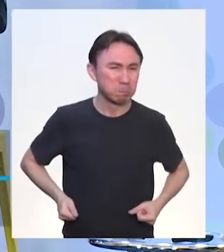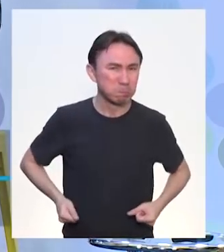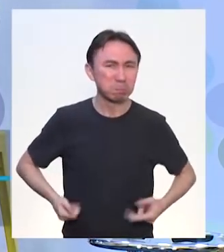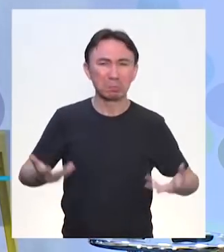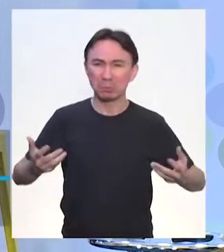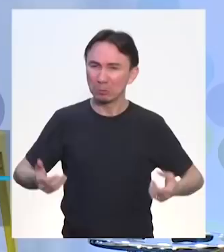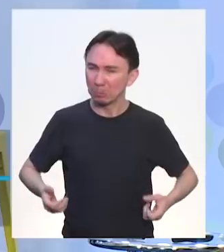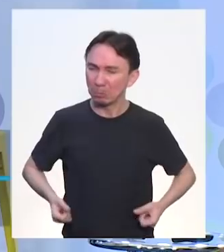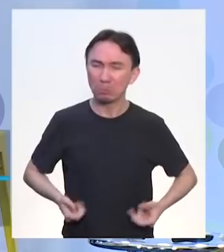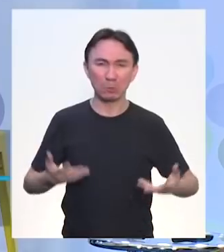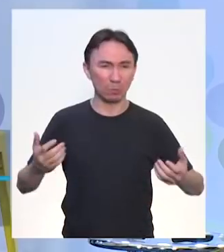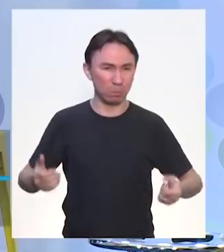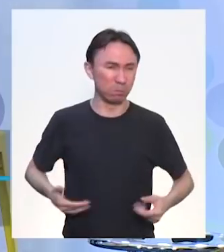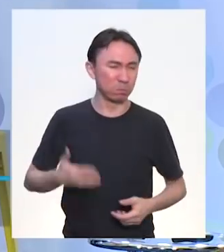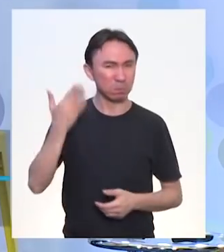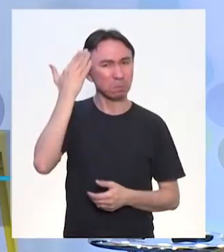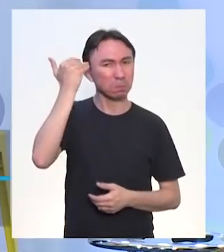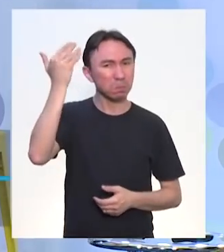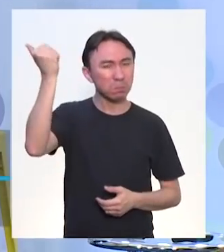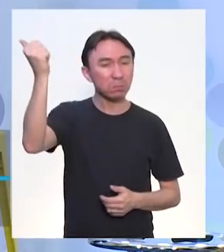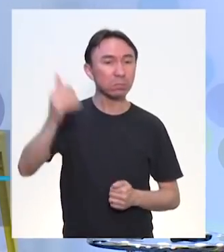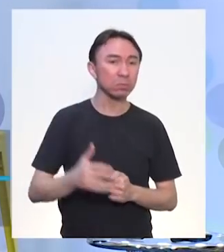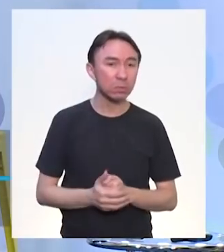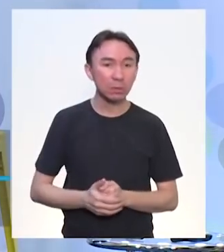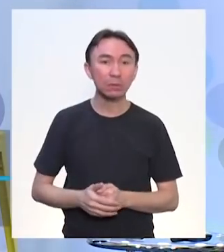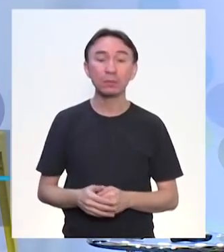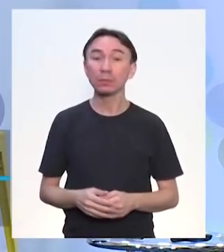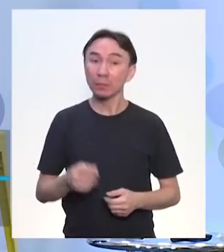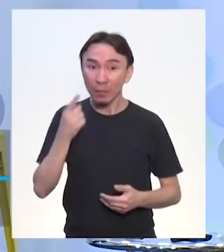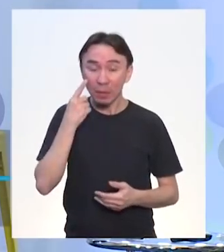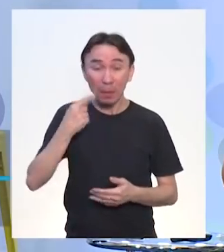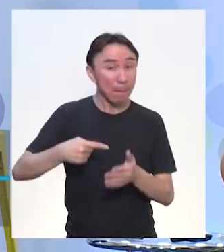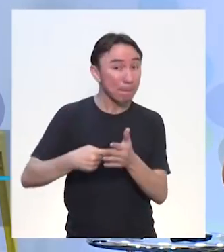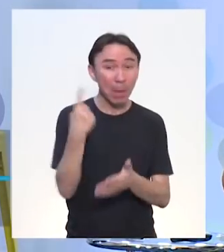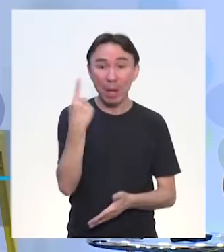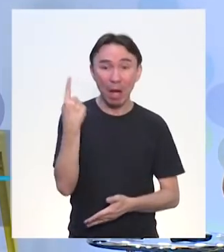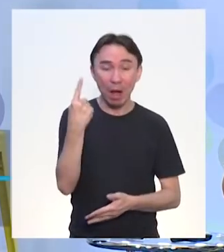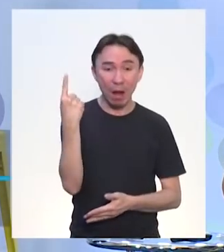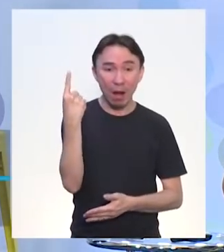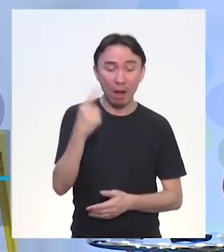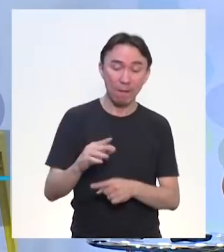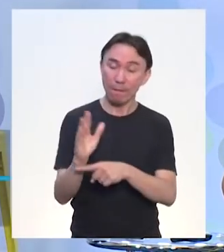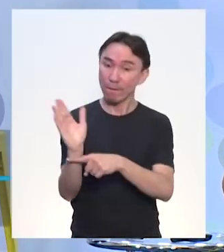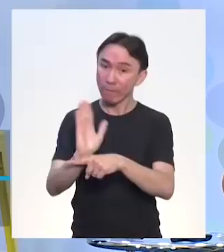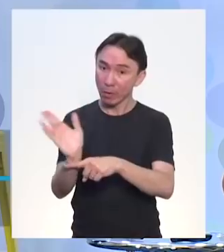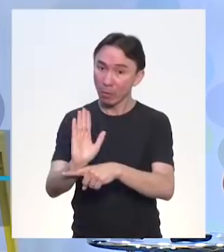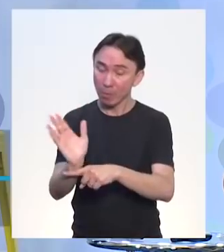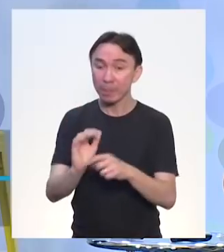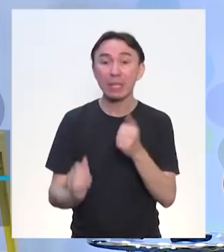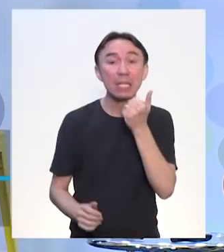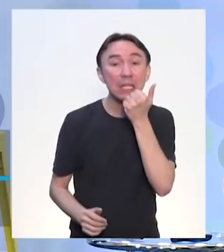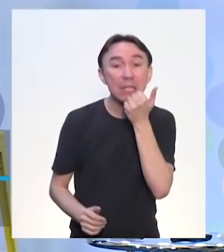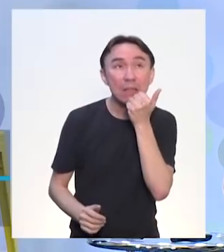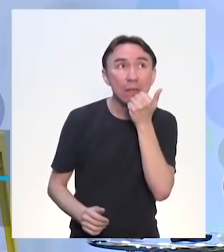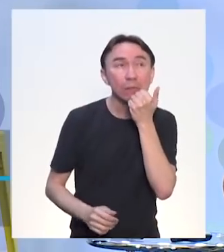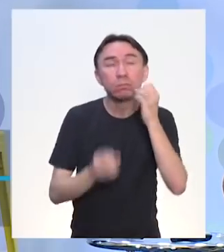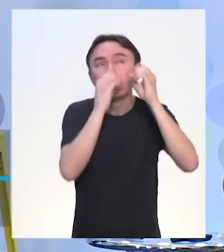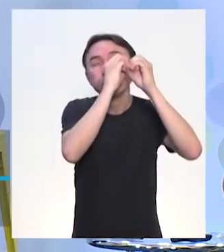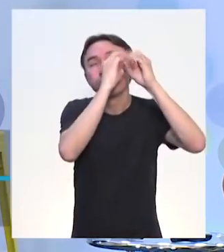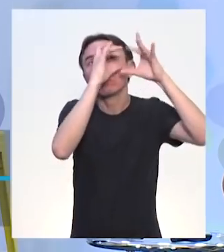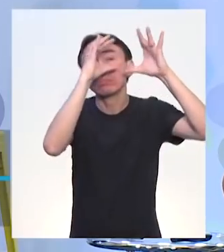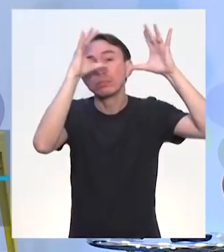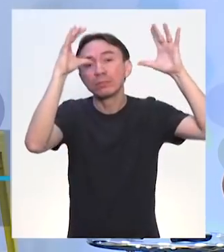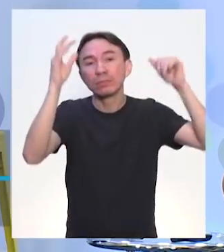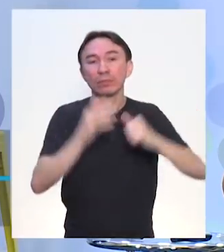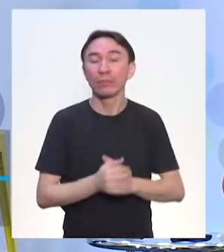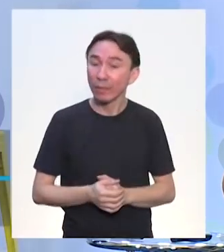e de alguma forma ele é considerado o primeiro filme de ficção científica. ele fala de uma sociedade futura. E